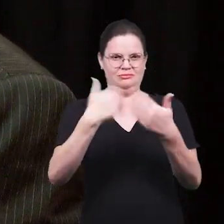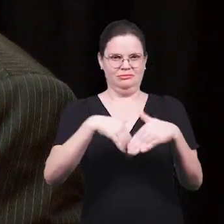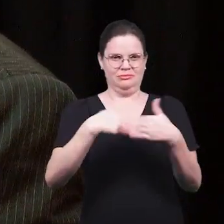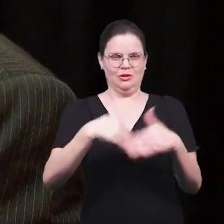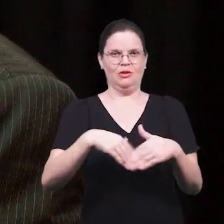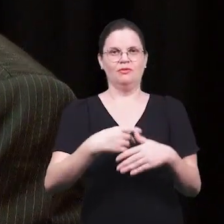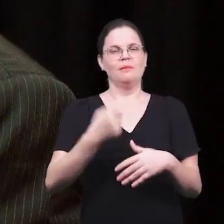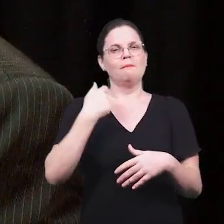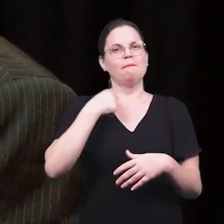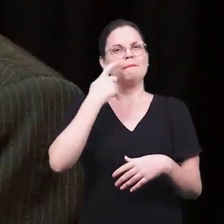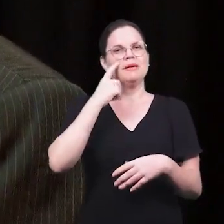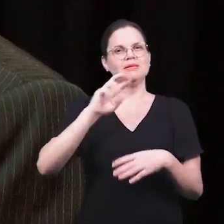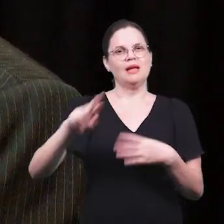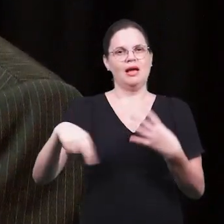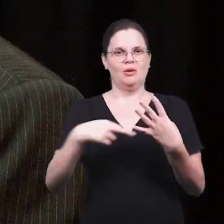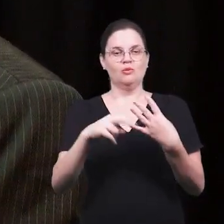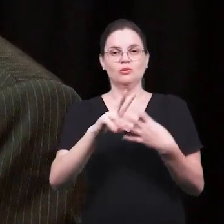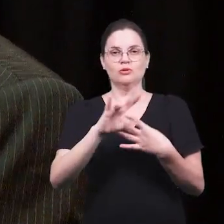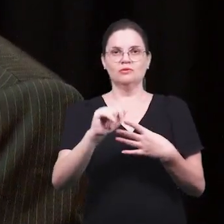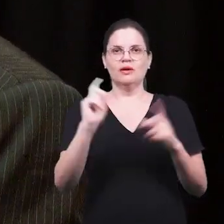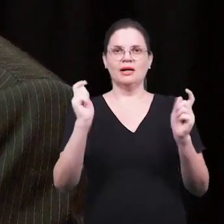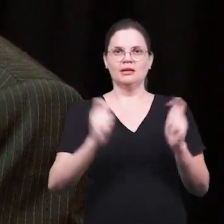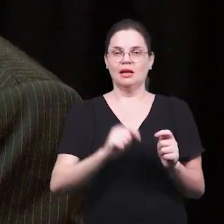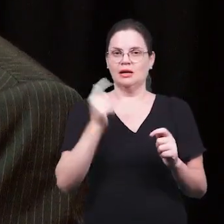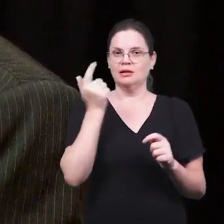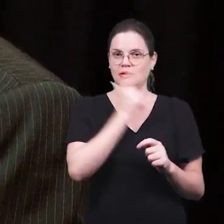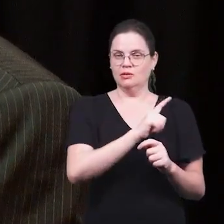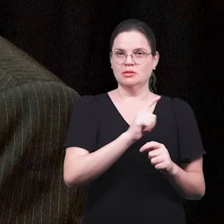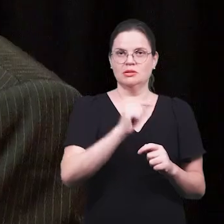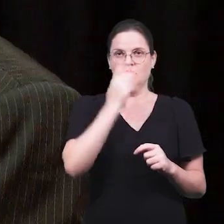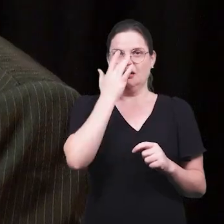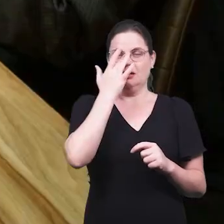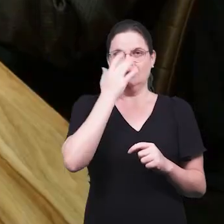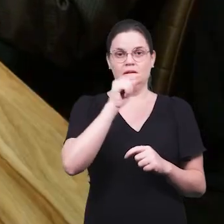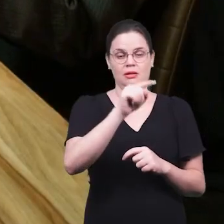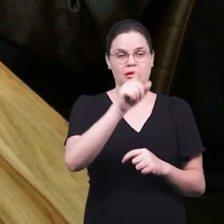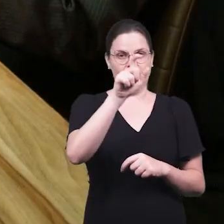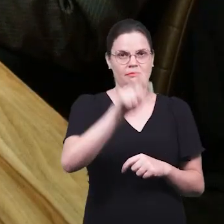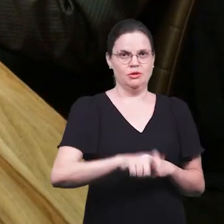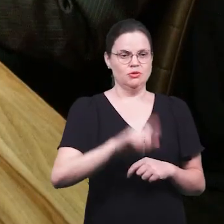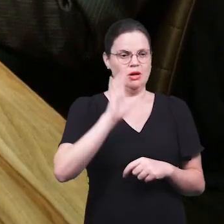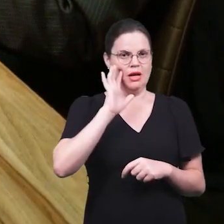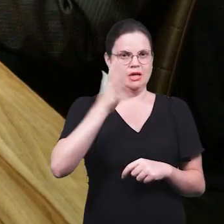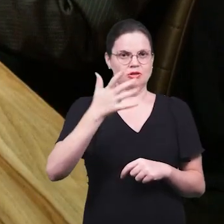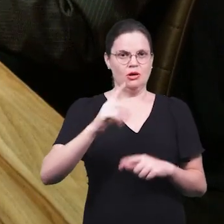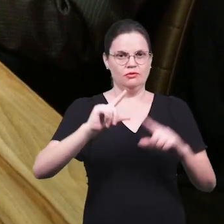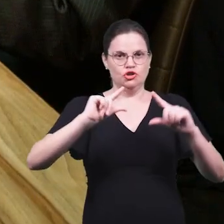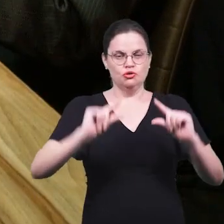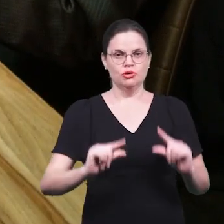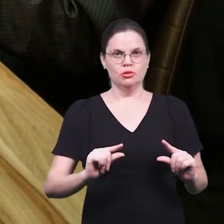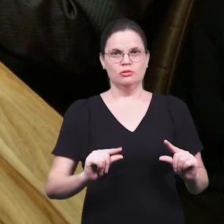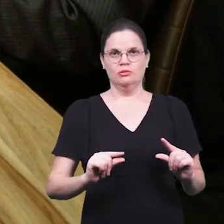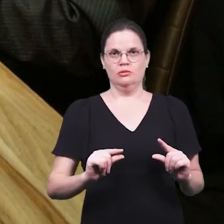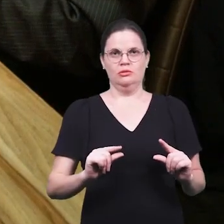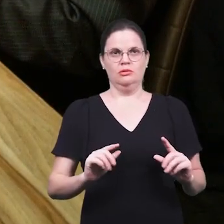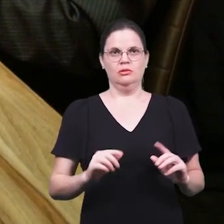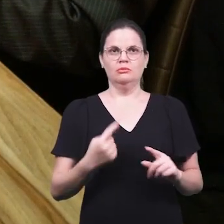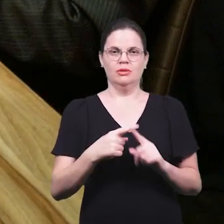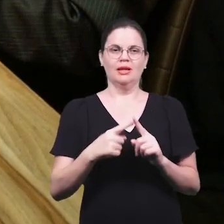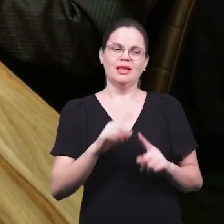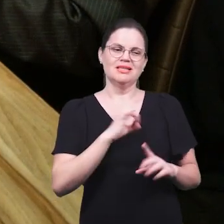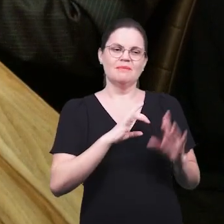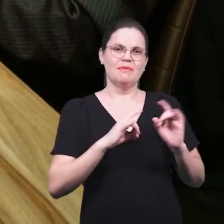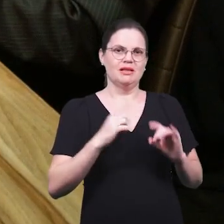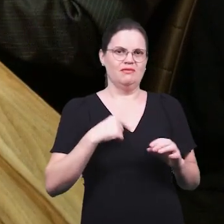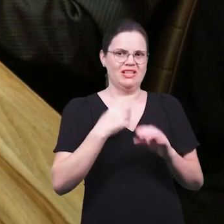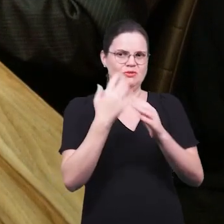com recurso fará com que, por vezes, o examinador resolva diminuir sua nota. Sempre existe esse medo. Pois